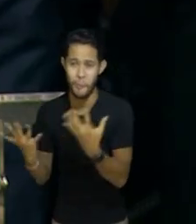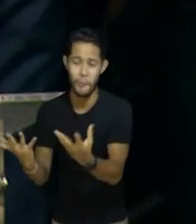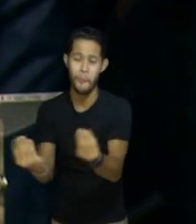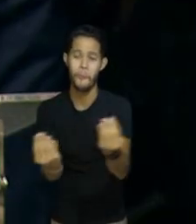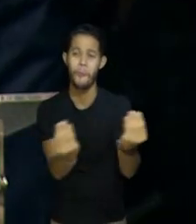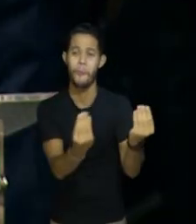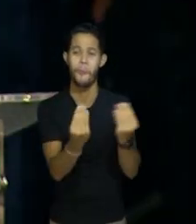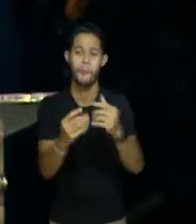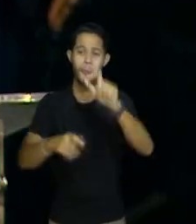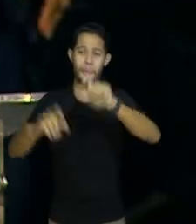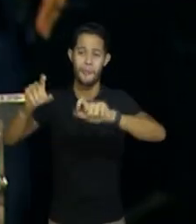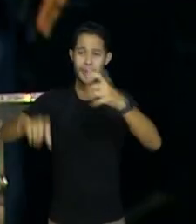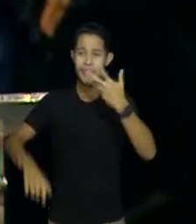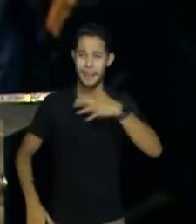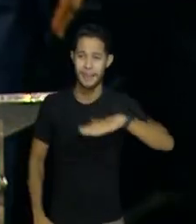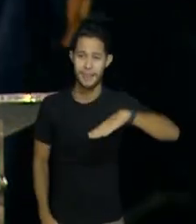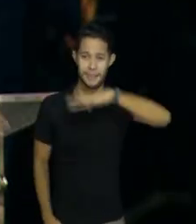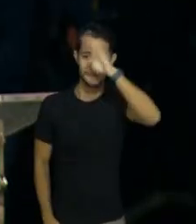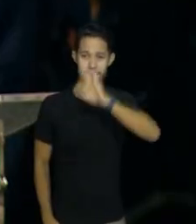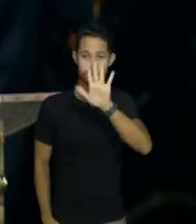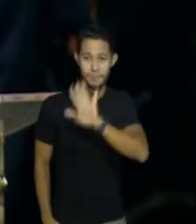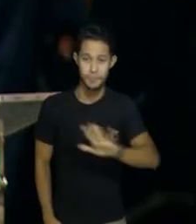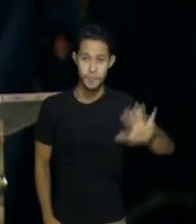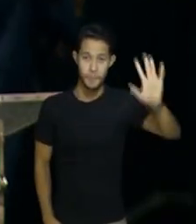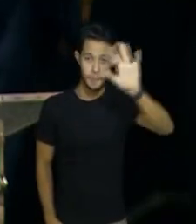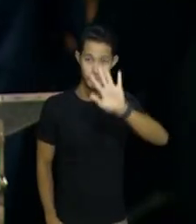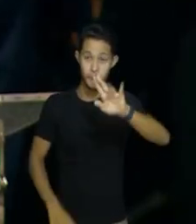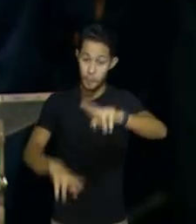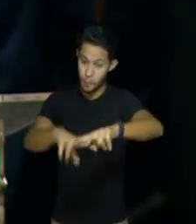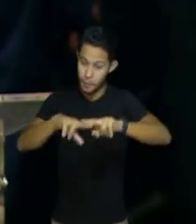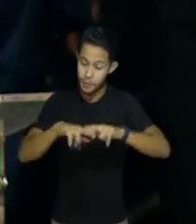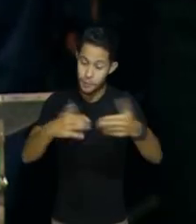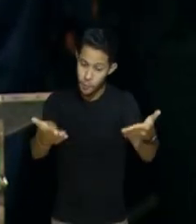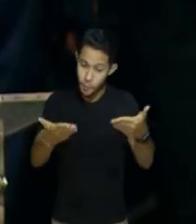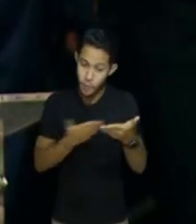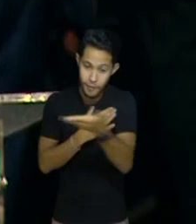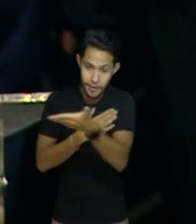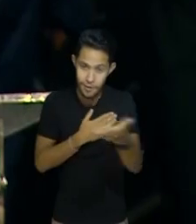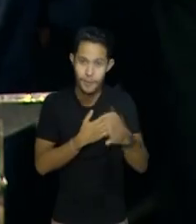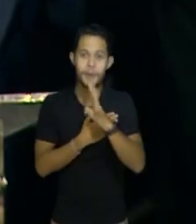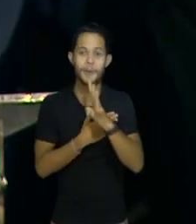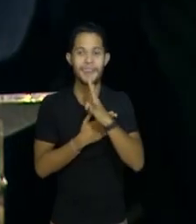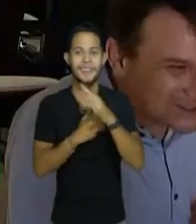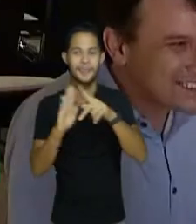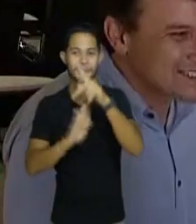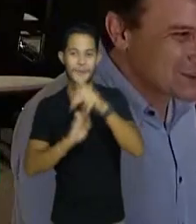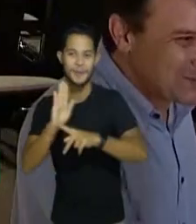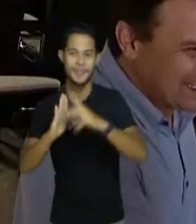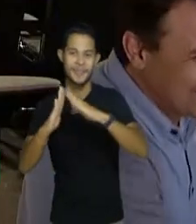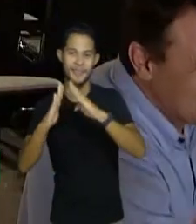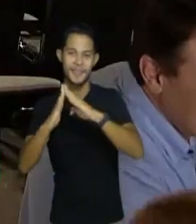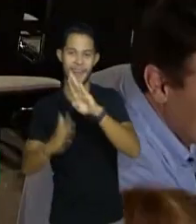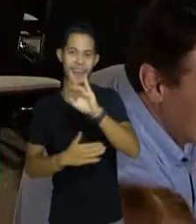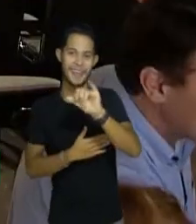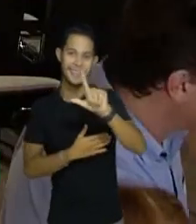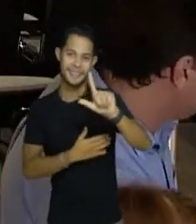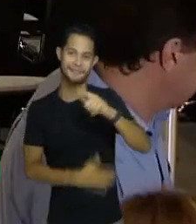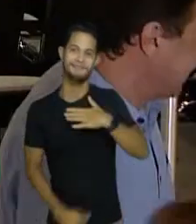todos vocês mais uma vez a vir conhecer o projeto Casa Biel e vai ser um prazer receber todos vocês. Obrigado.